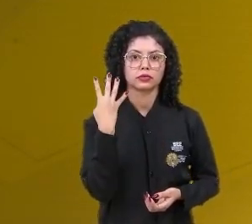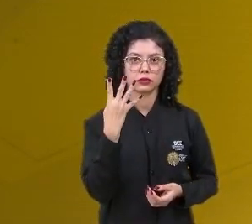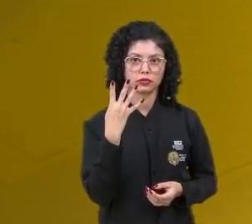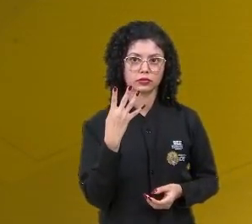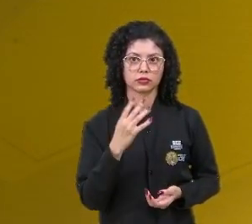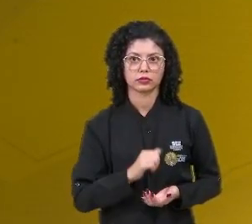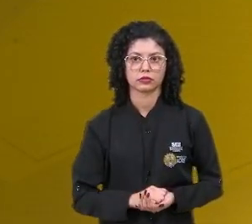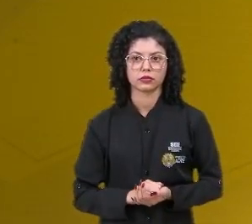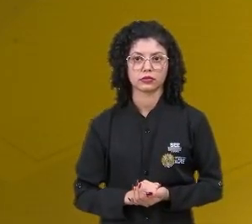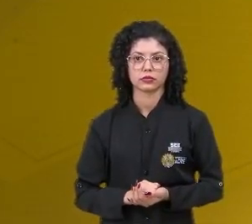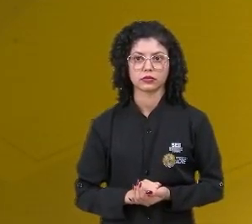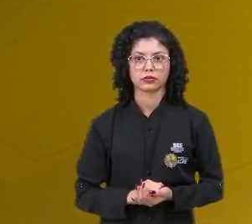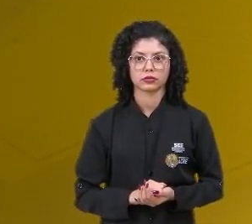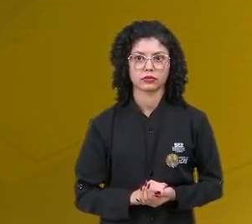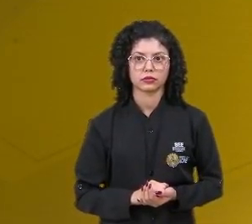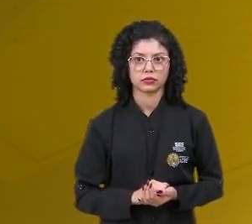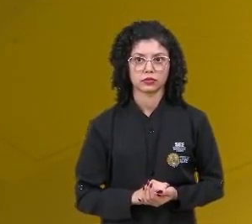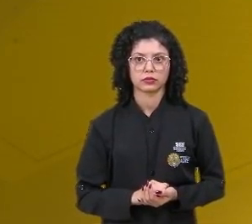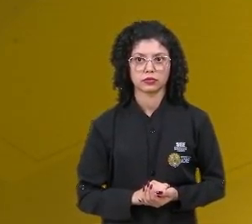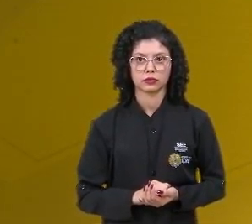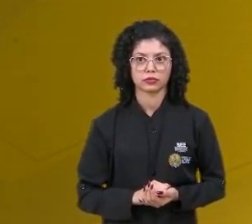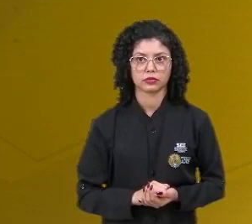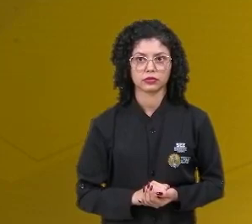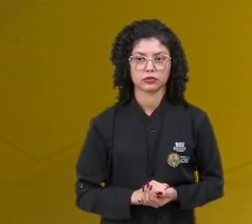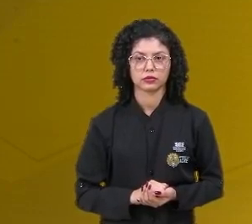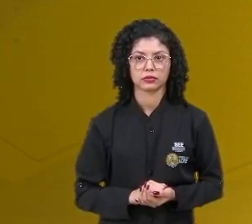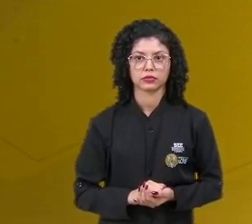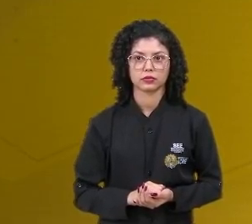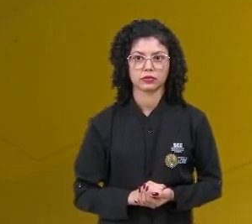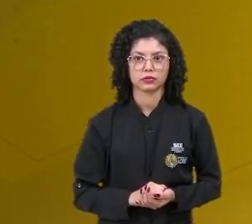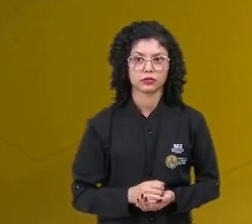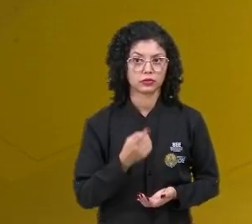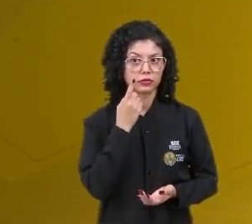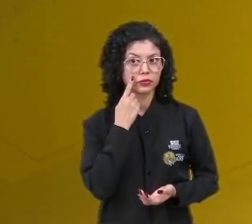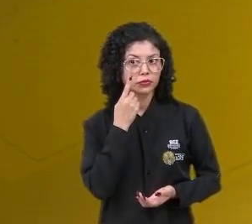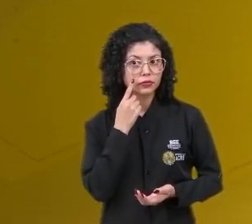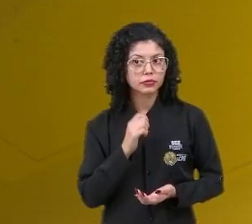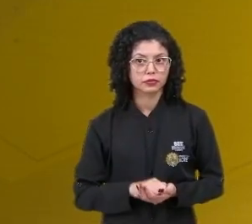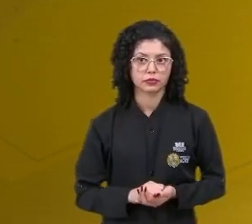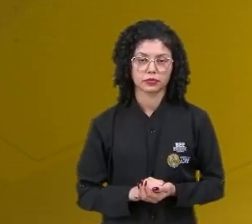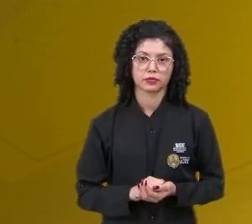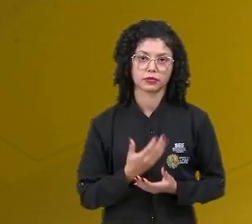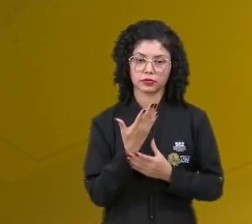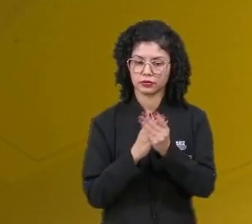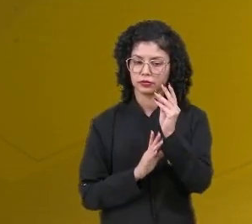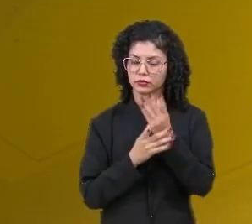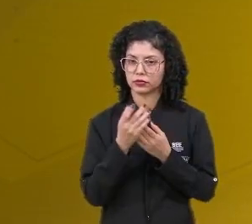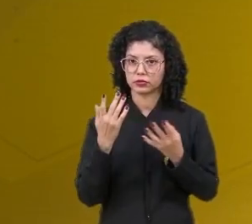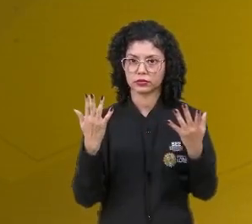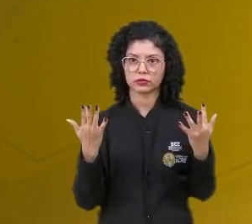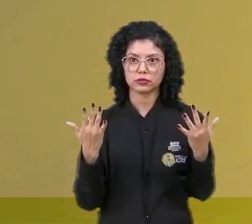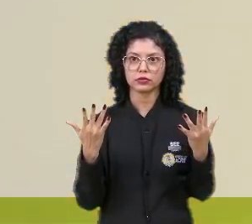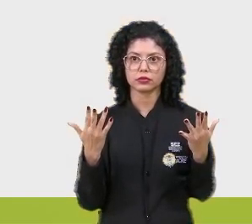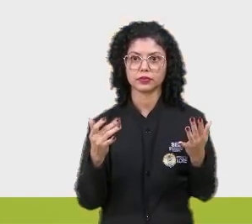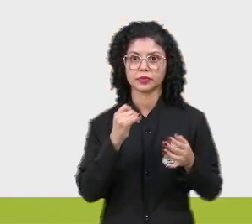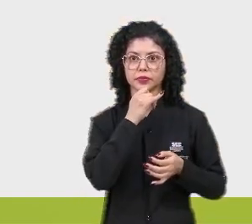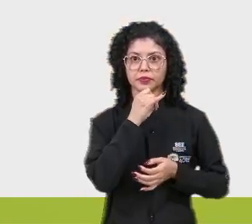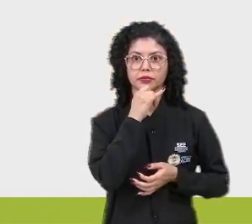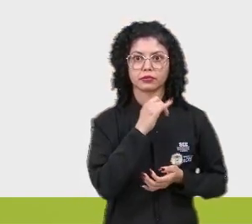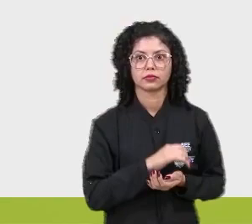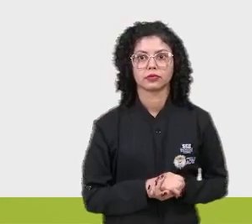entre 4 carbonos diferentes. Quando eu observo aqui as mãos, por